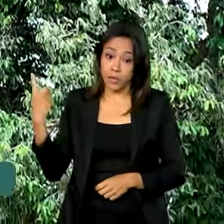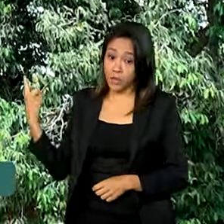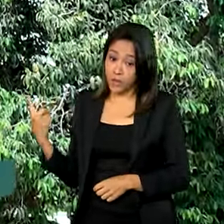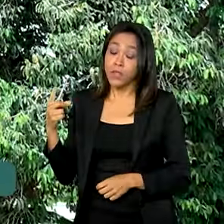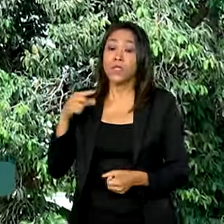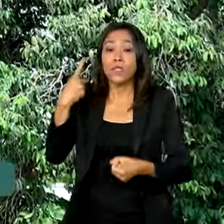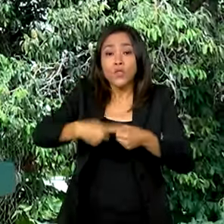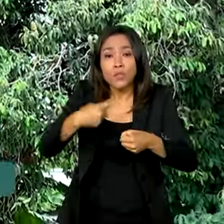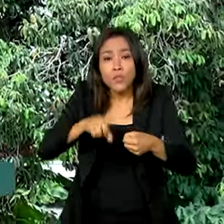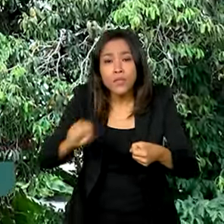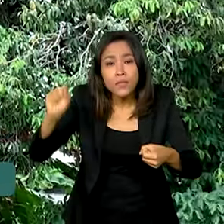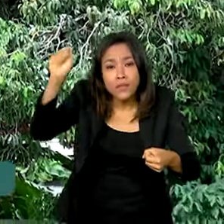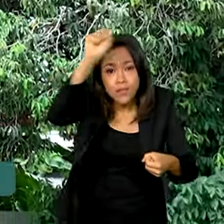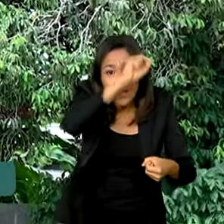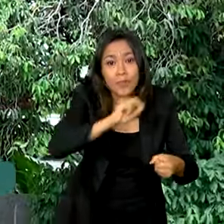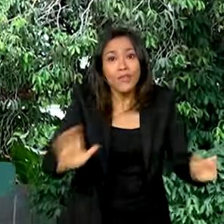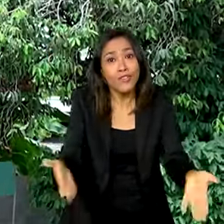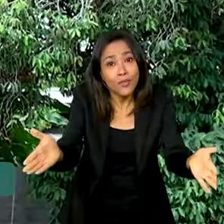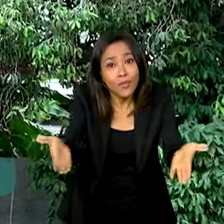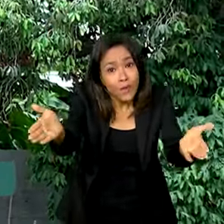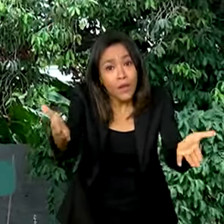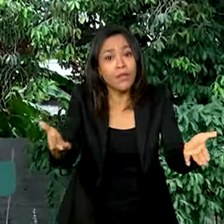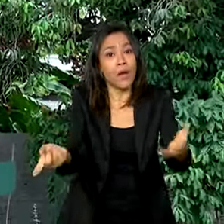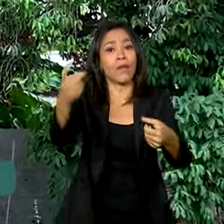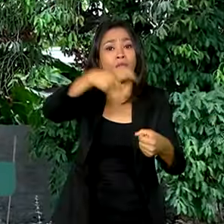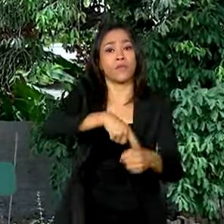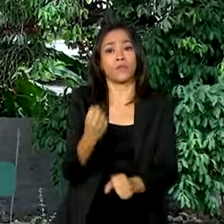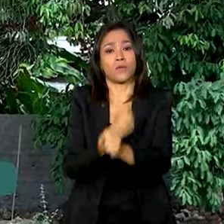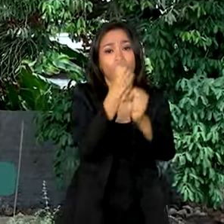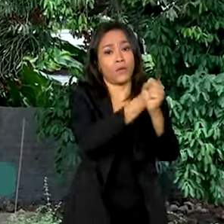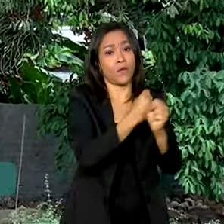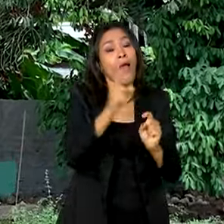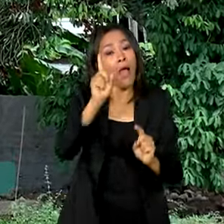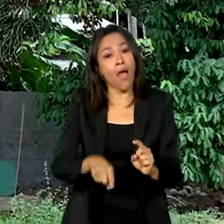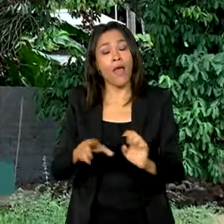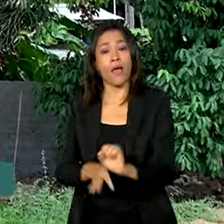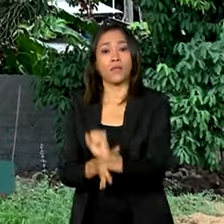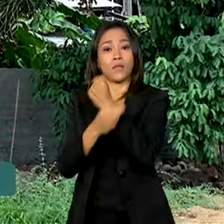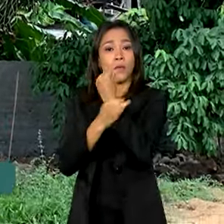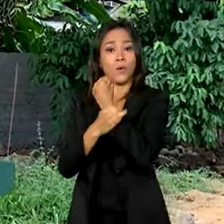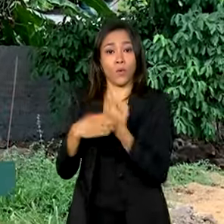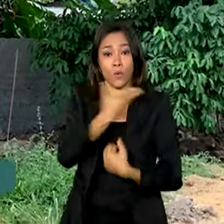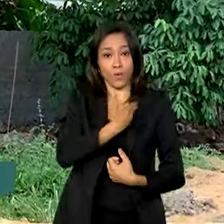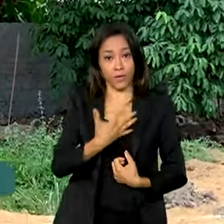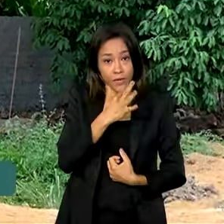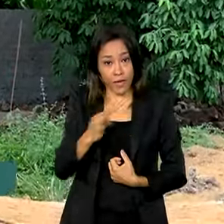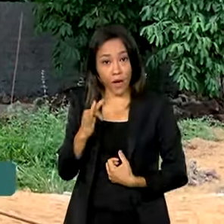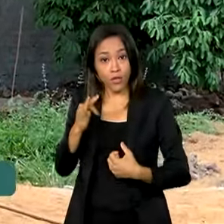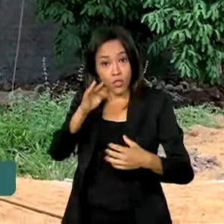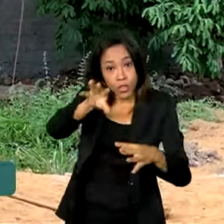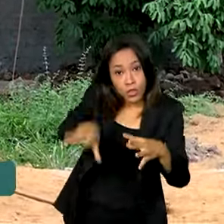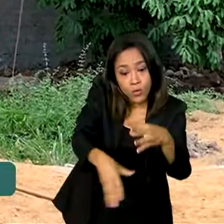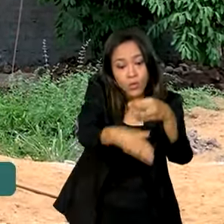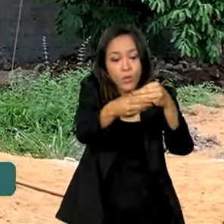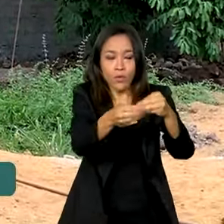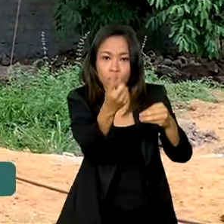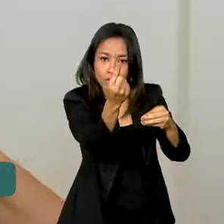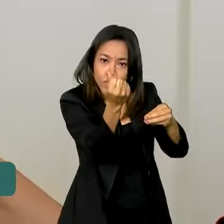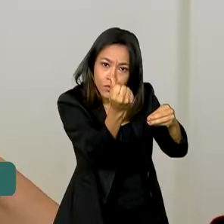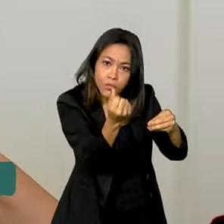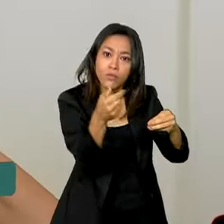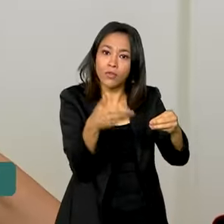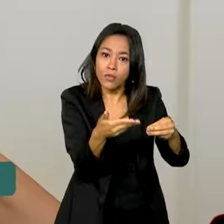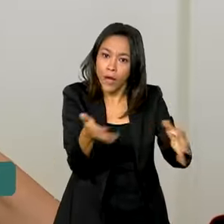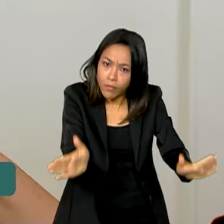municípios retomarem e concluírem as obras foi a garantia do governo federal em reajustar o valor investido.